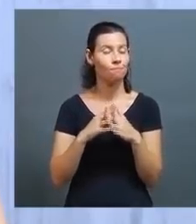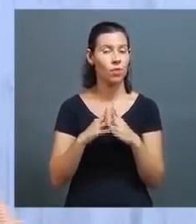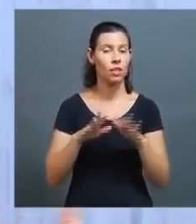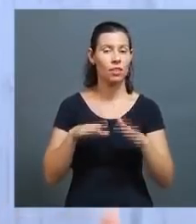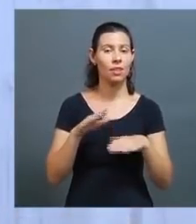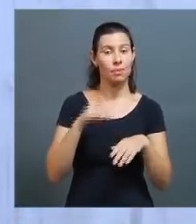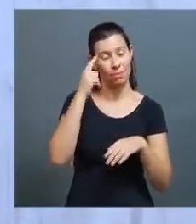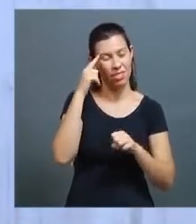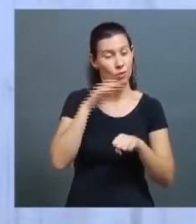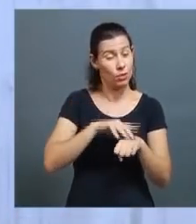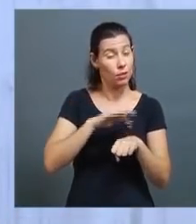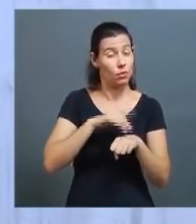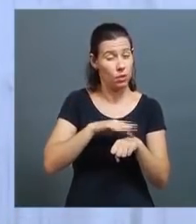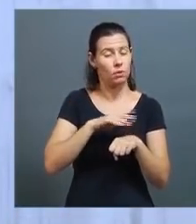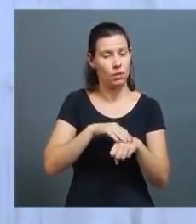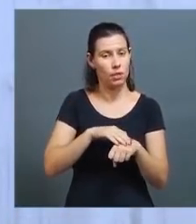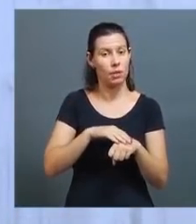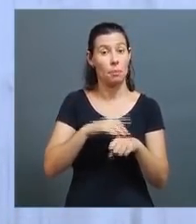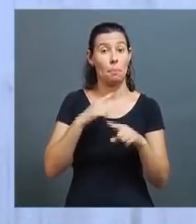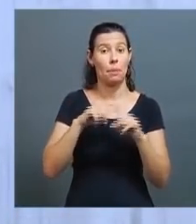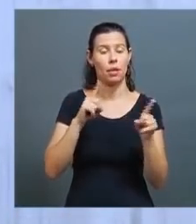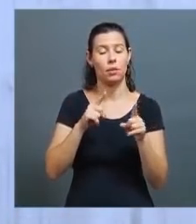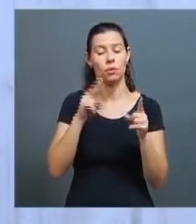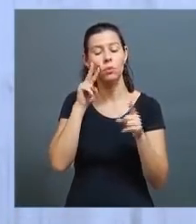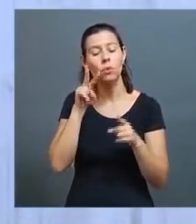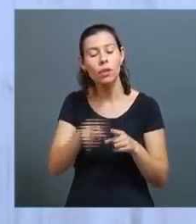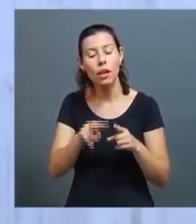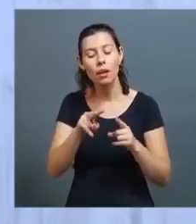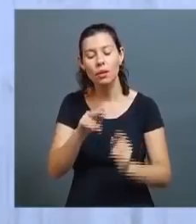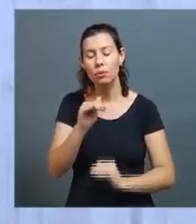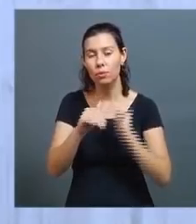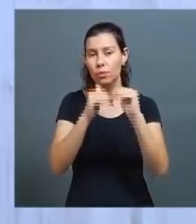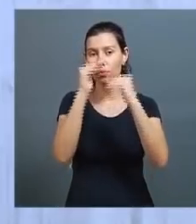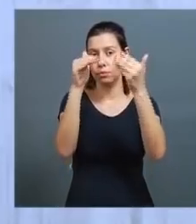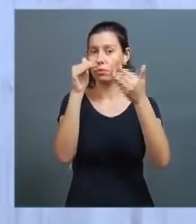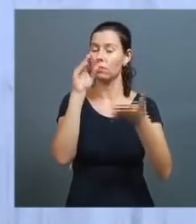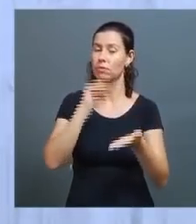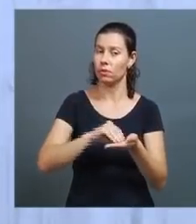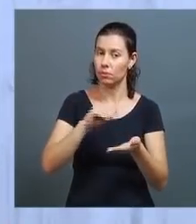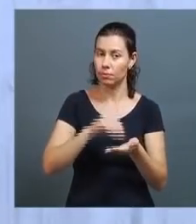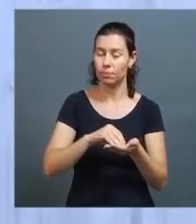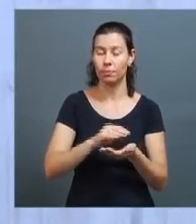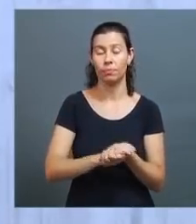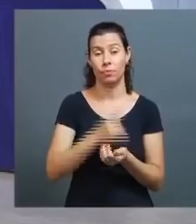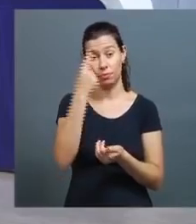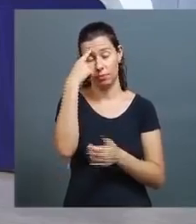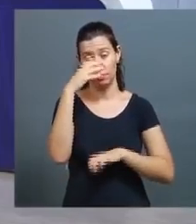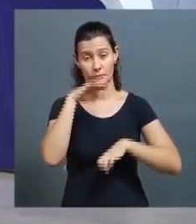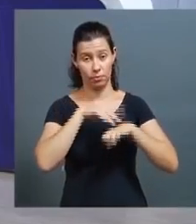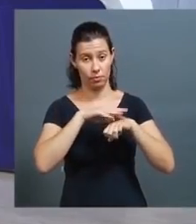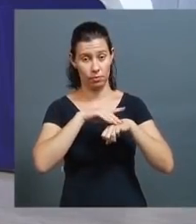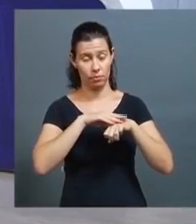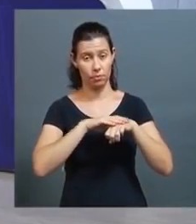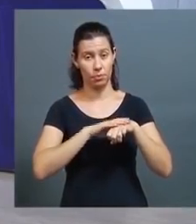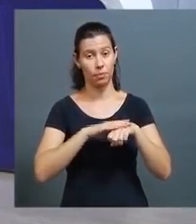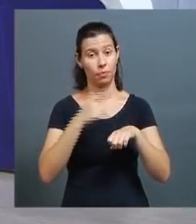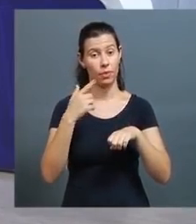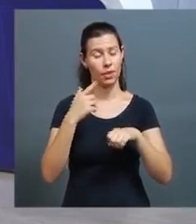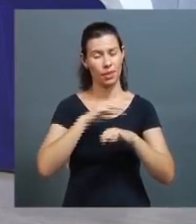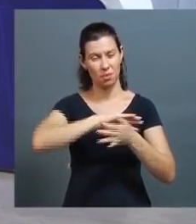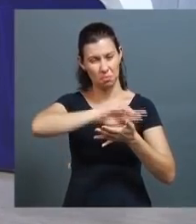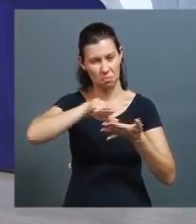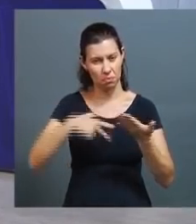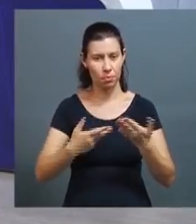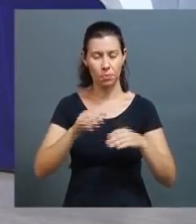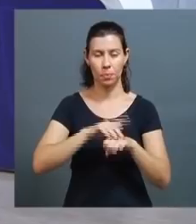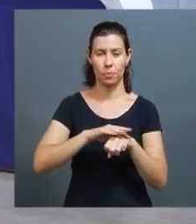doença, mas não tem esse olhar para o desenvolvimento como um todo. Então, assim, pensar em doença, existem inúmeras.